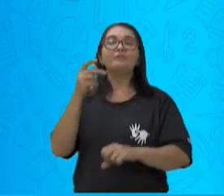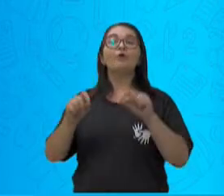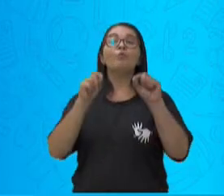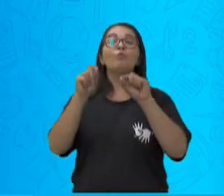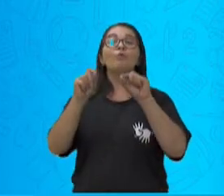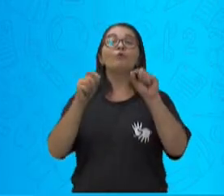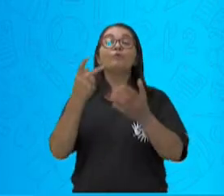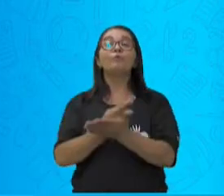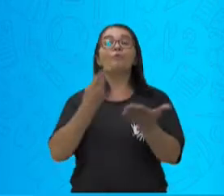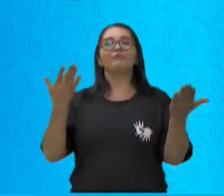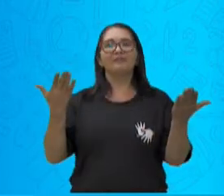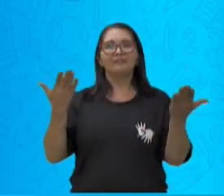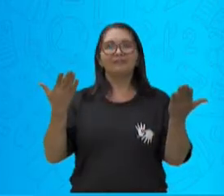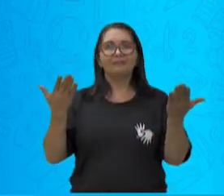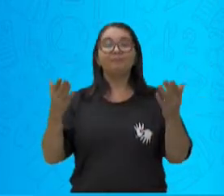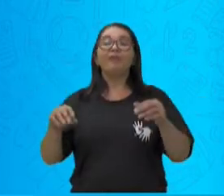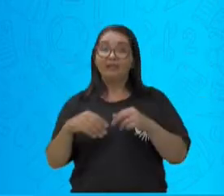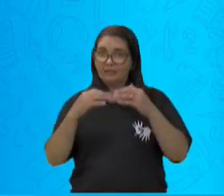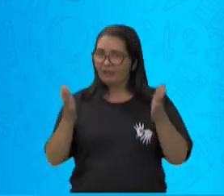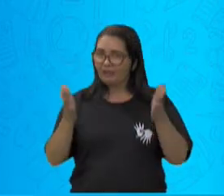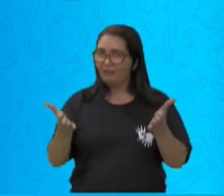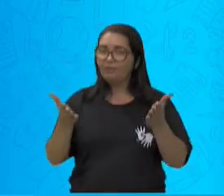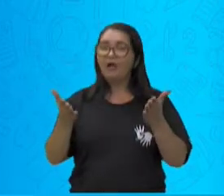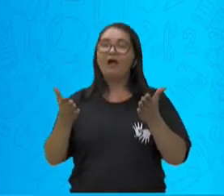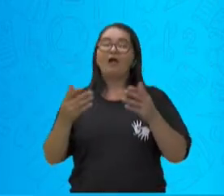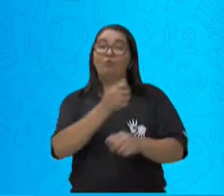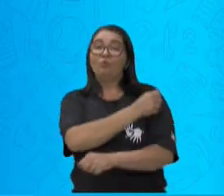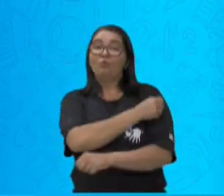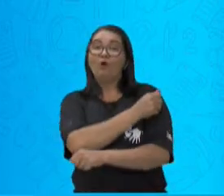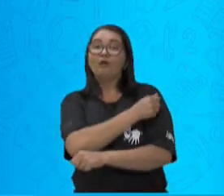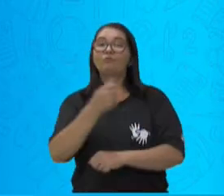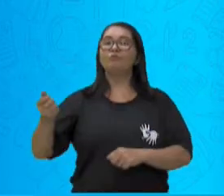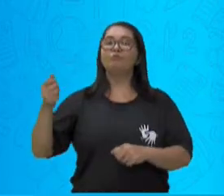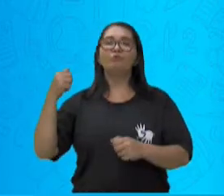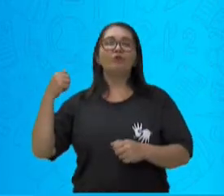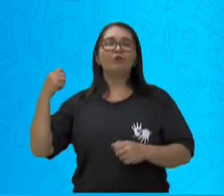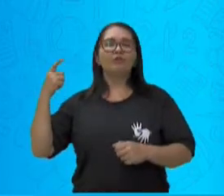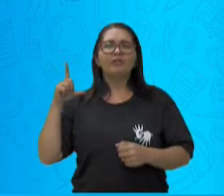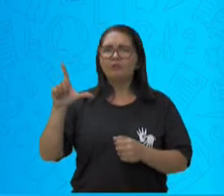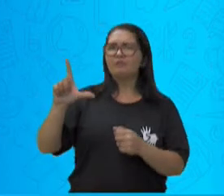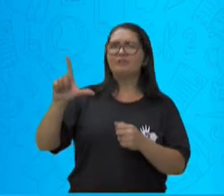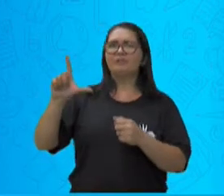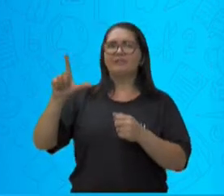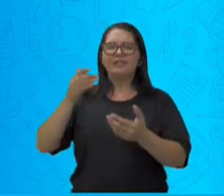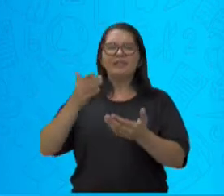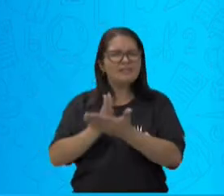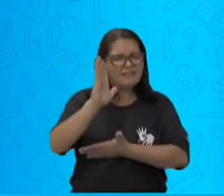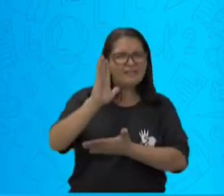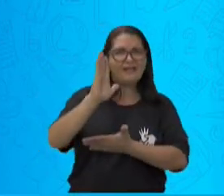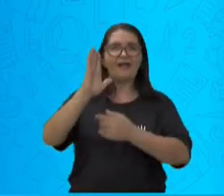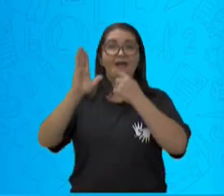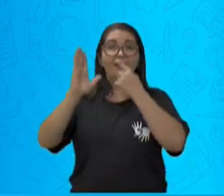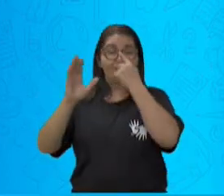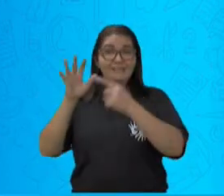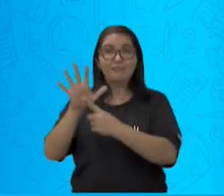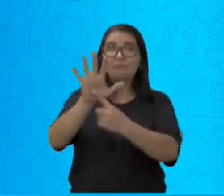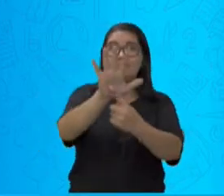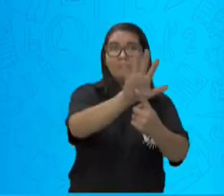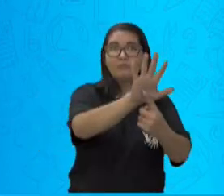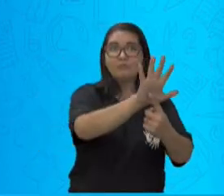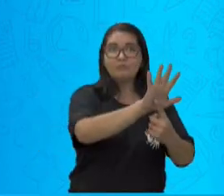de texto serão divulgados durante a 9ª Mostra Literária, nos dias 5,